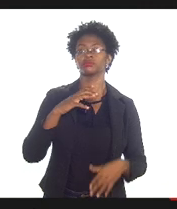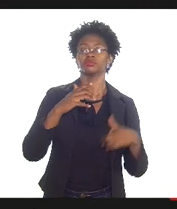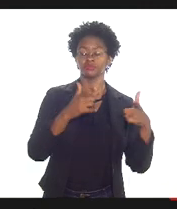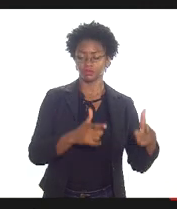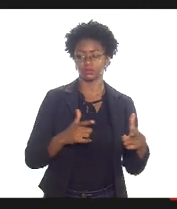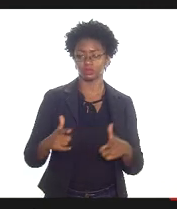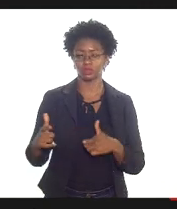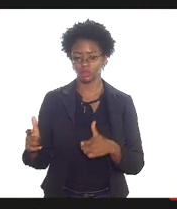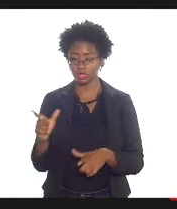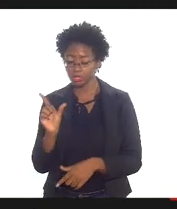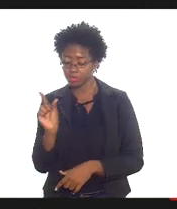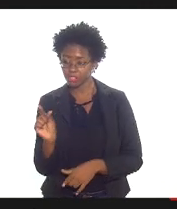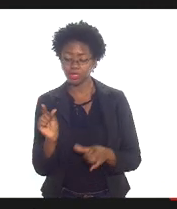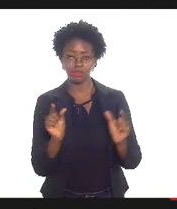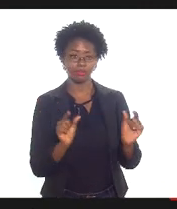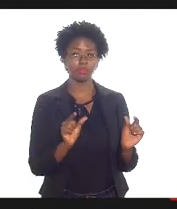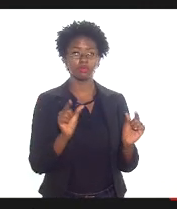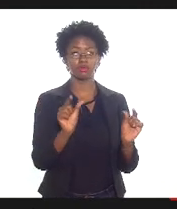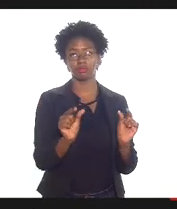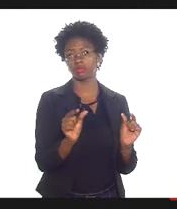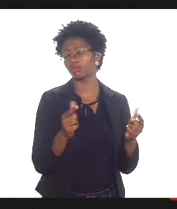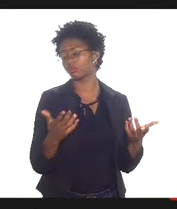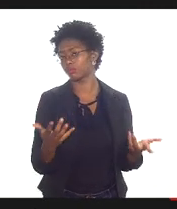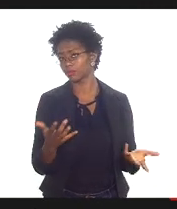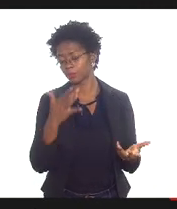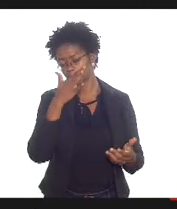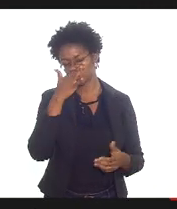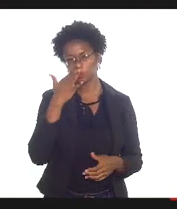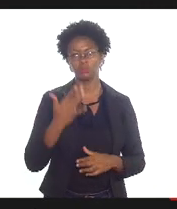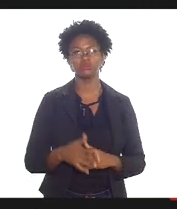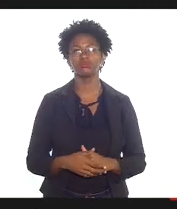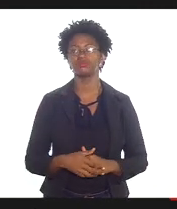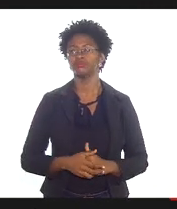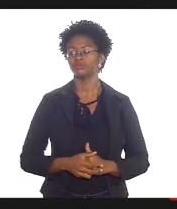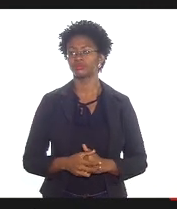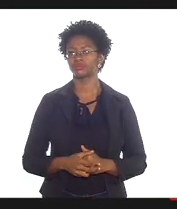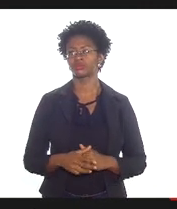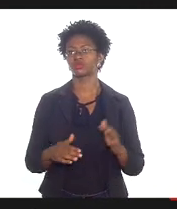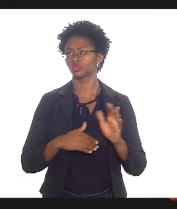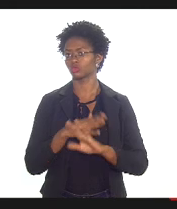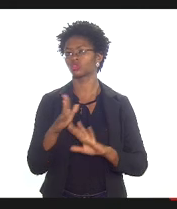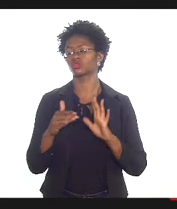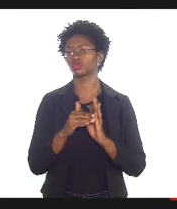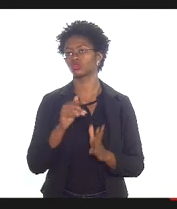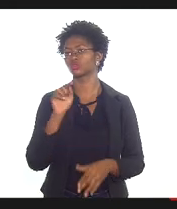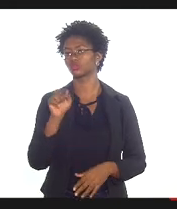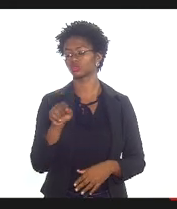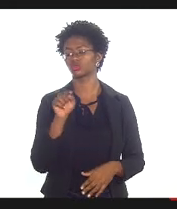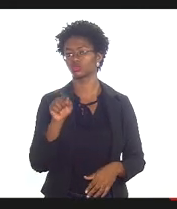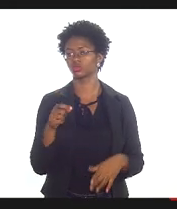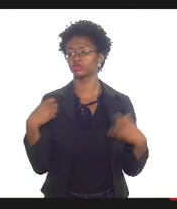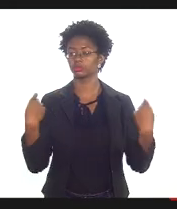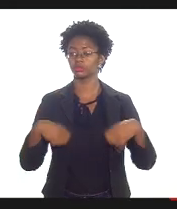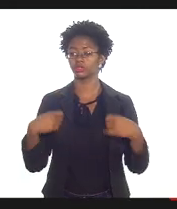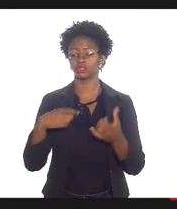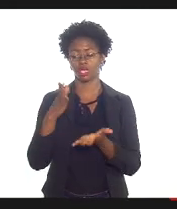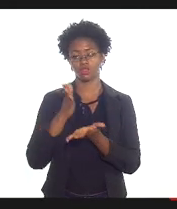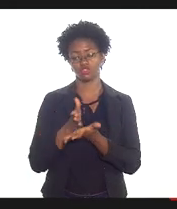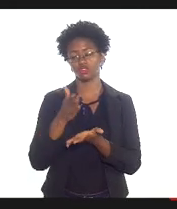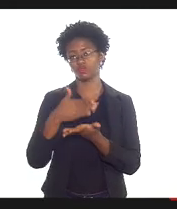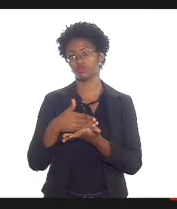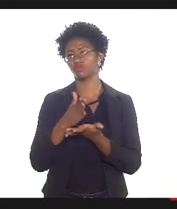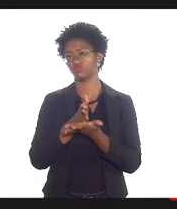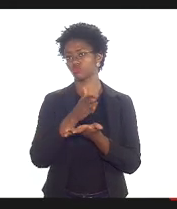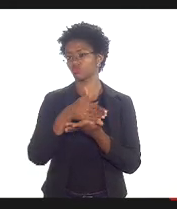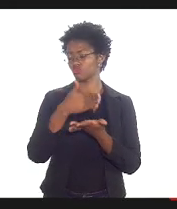muito pequenininhos que não pagam, tá? Tudo isso precisa ser rateado.